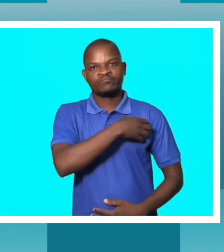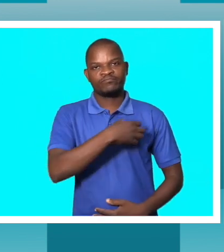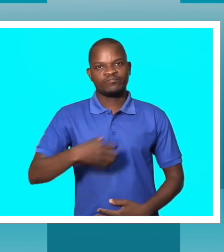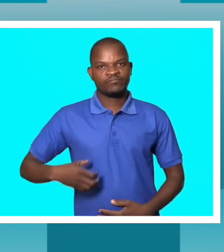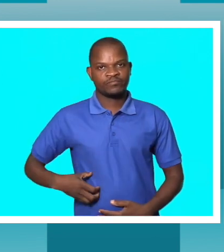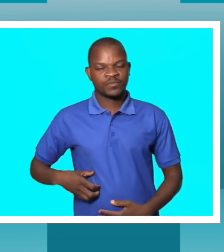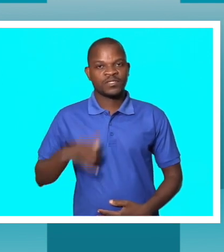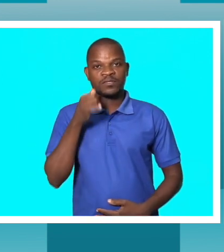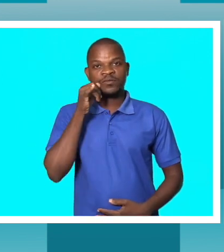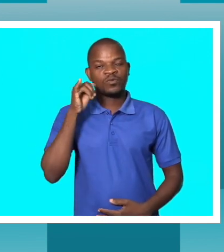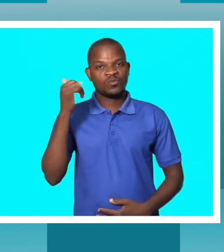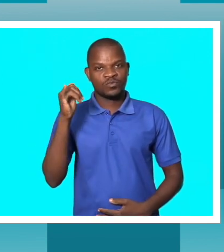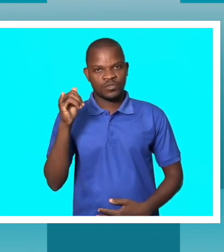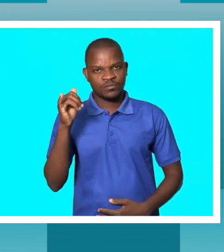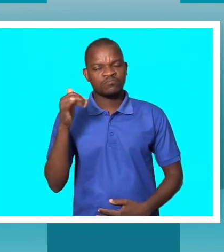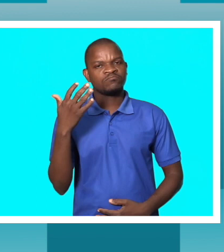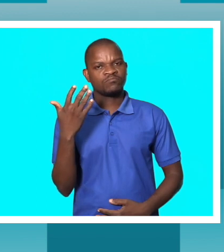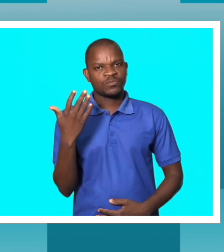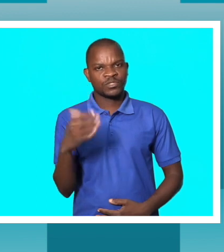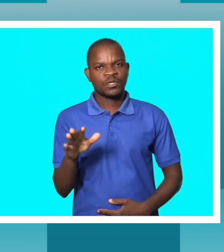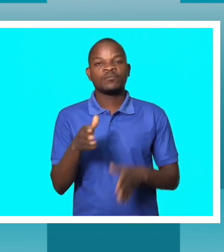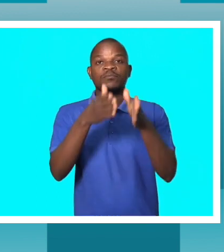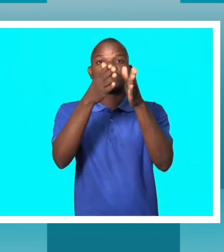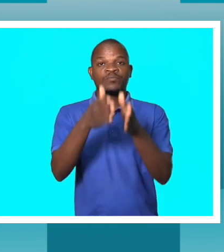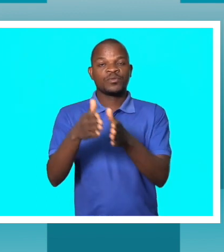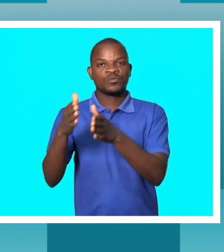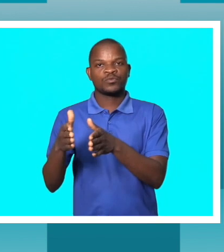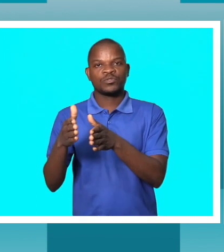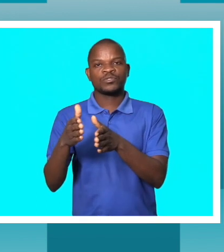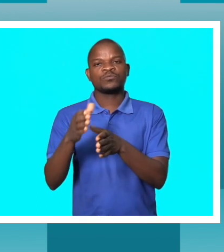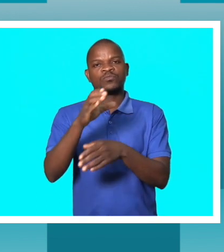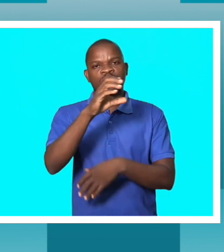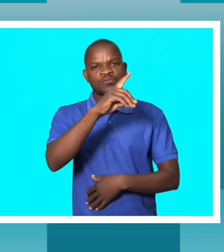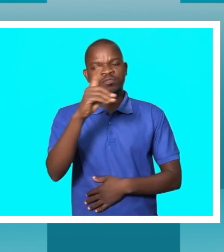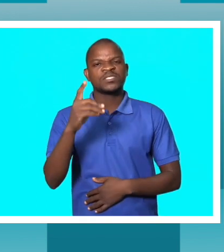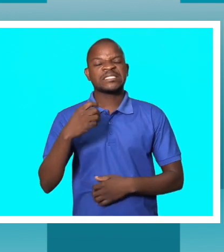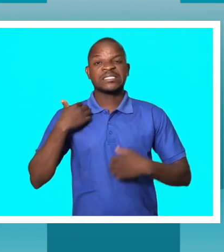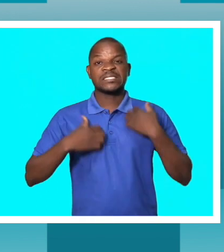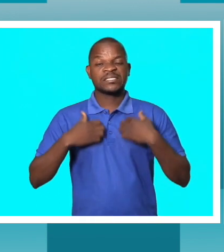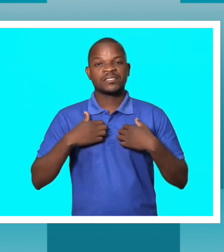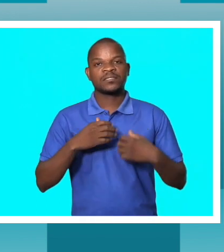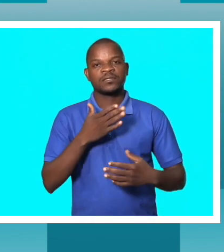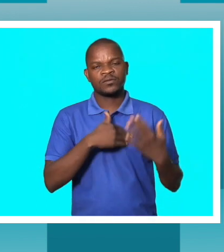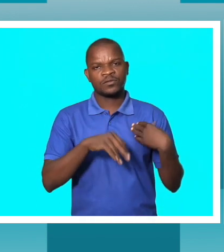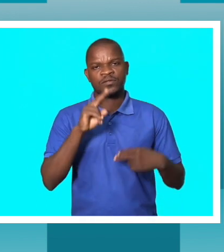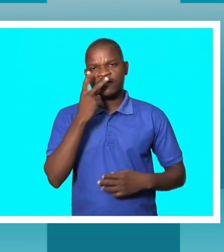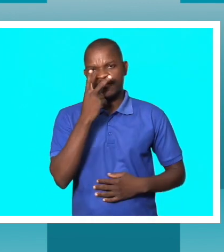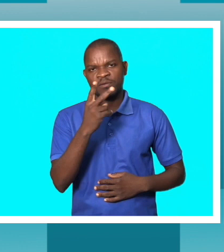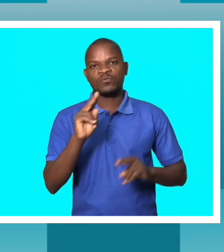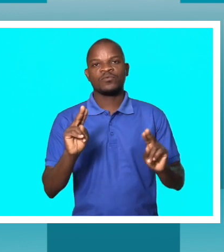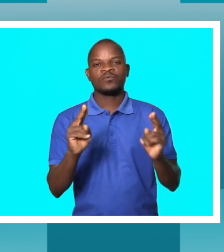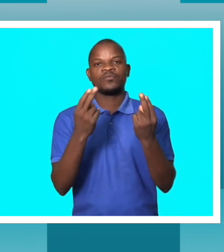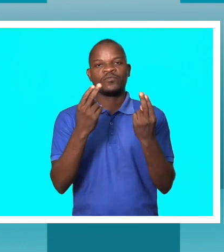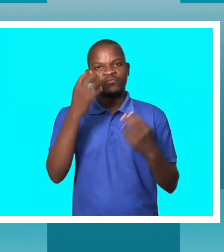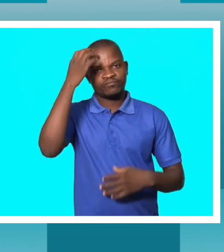eleito Felipe Jacinto Nunes. Contudo, pessoas com deficiência desejam ver no novo